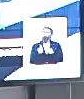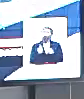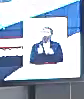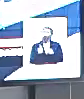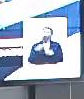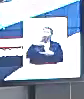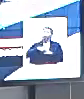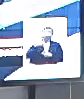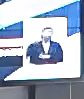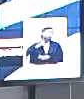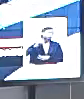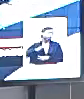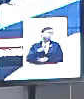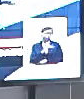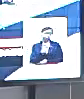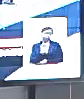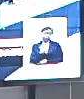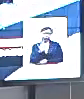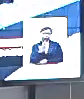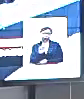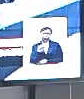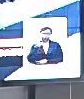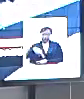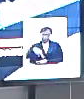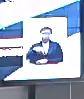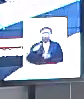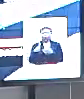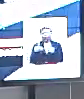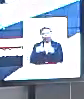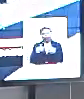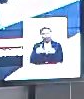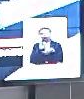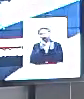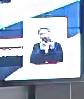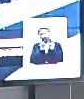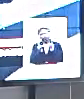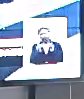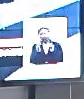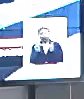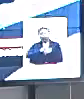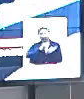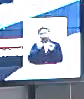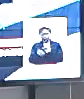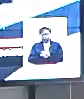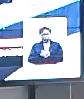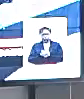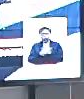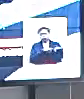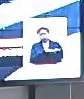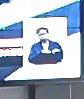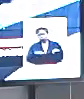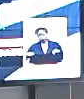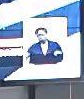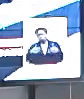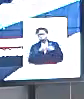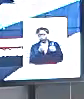de Minas Gerais afran pedido de informações sobre a adequação da frota de veículos do transporte